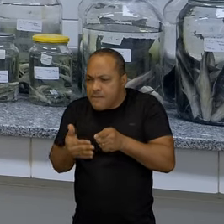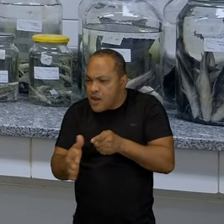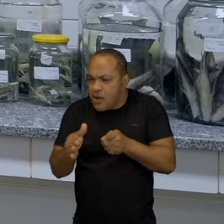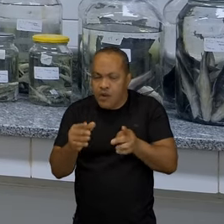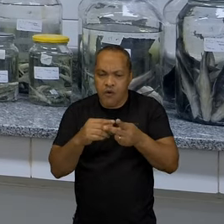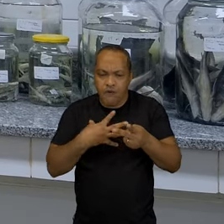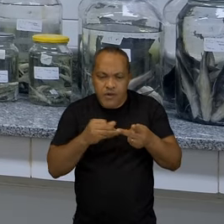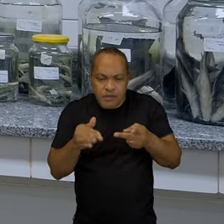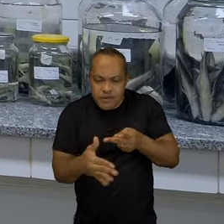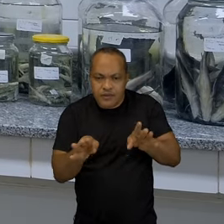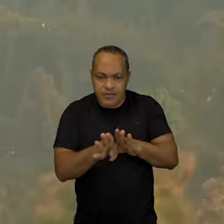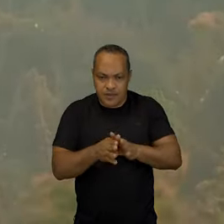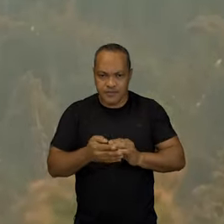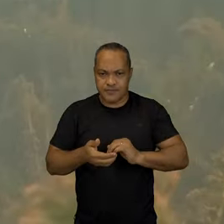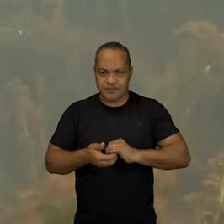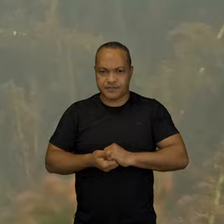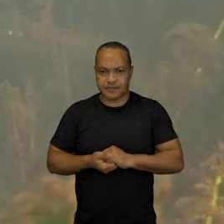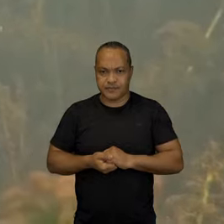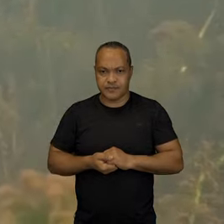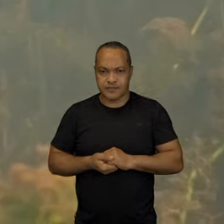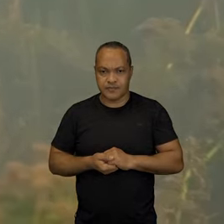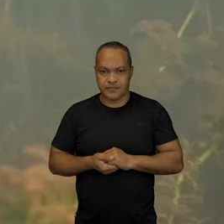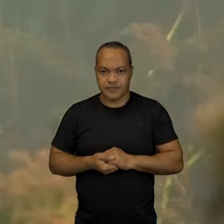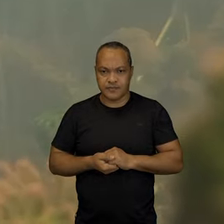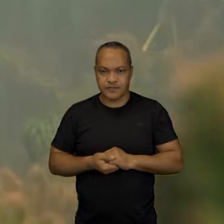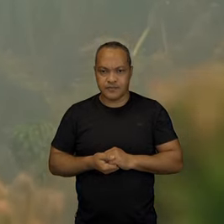de filhotes de outras espécies.